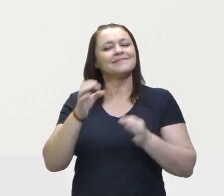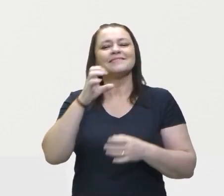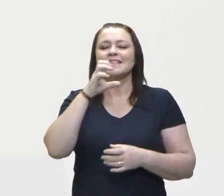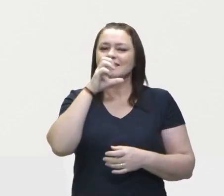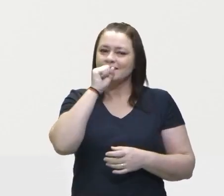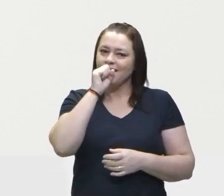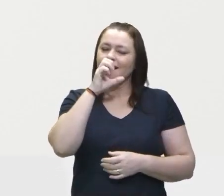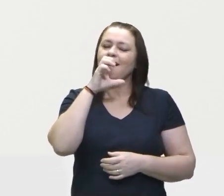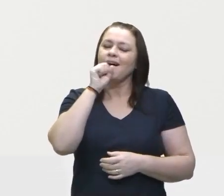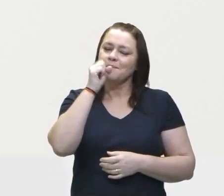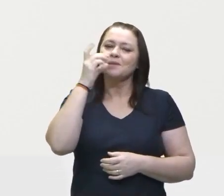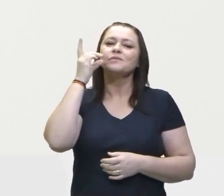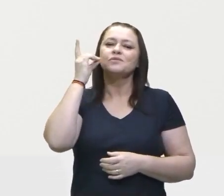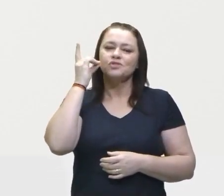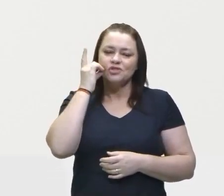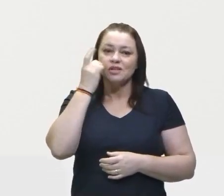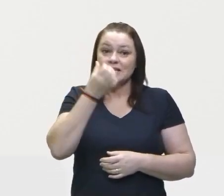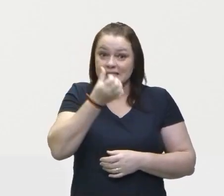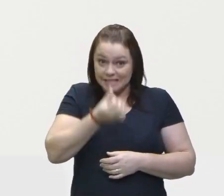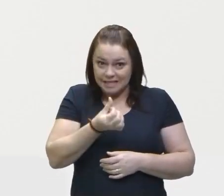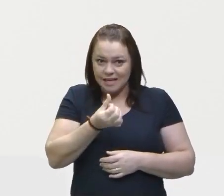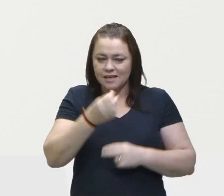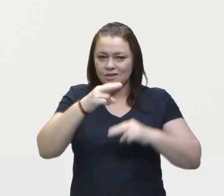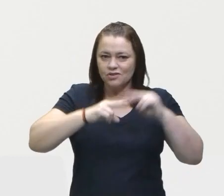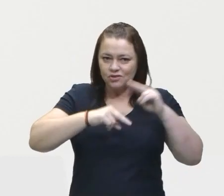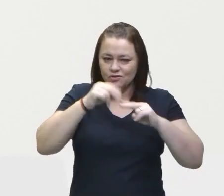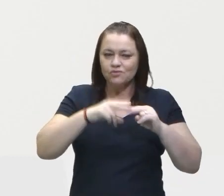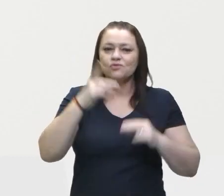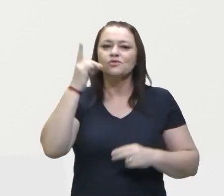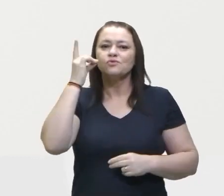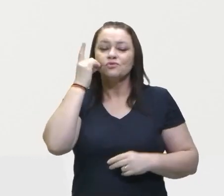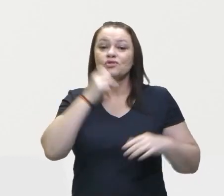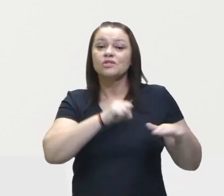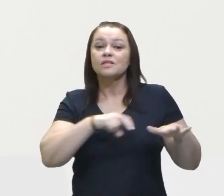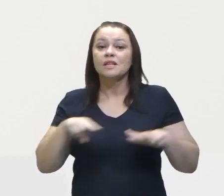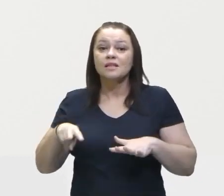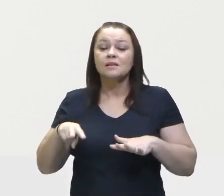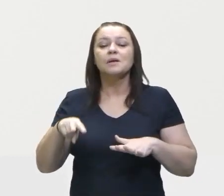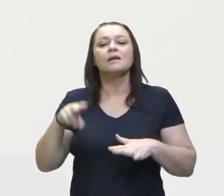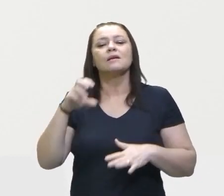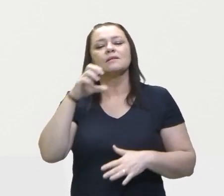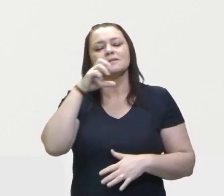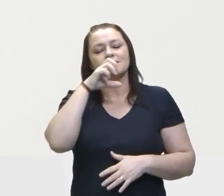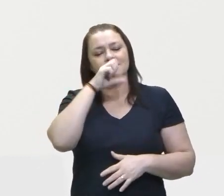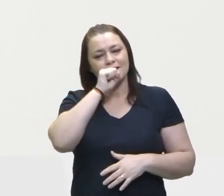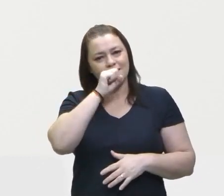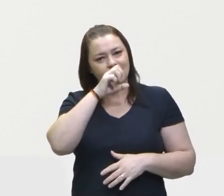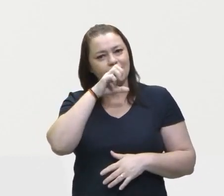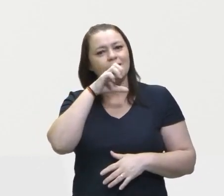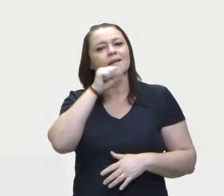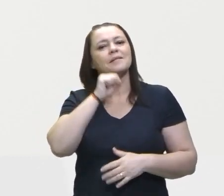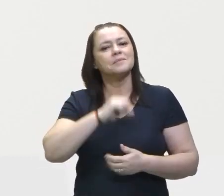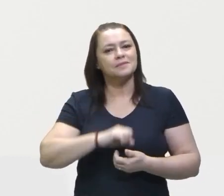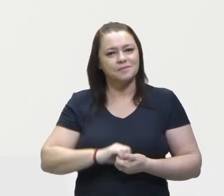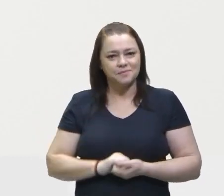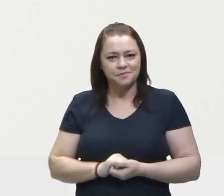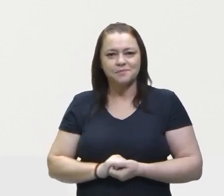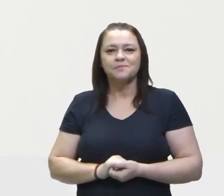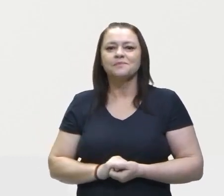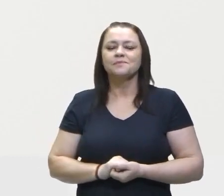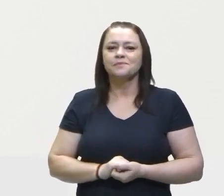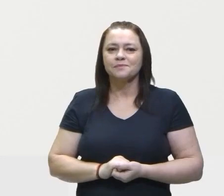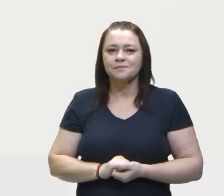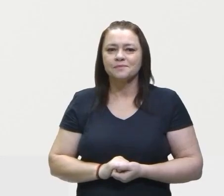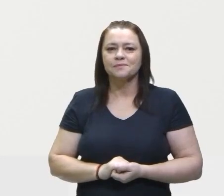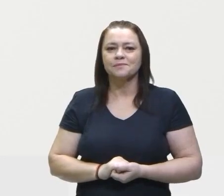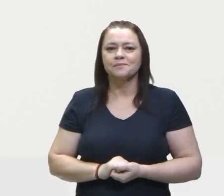Sábado. Sábado. Dia 6 de junho está aqui, ó. No sábado. Vem aqui, ó. No sábado.